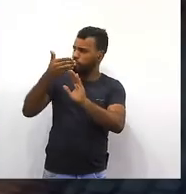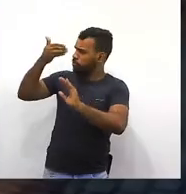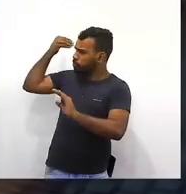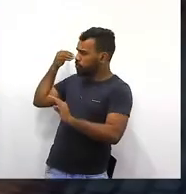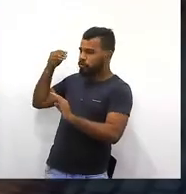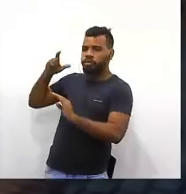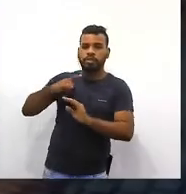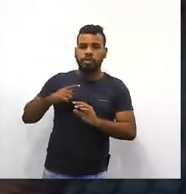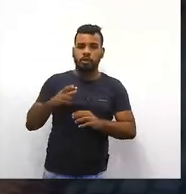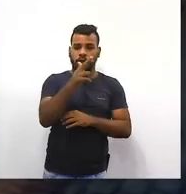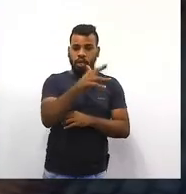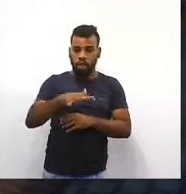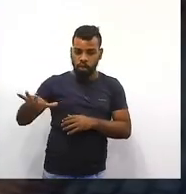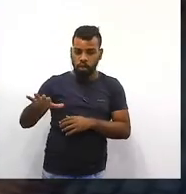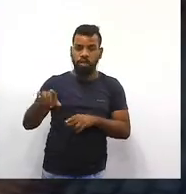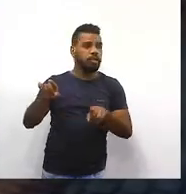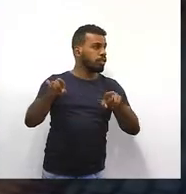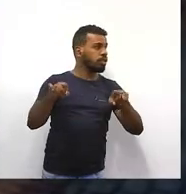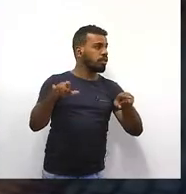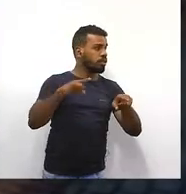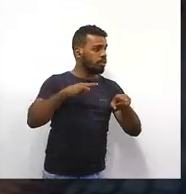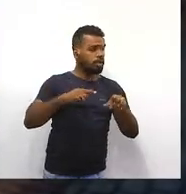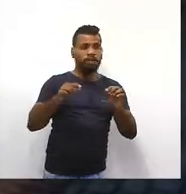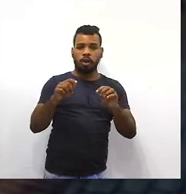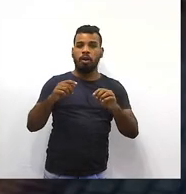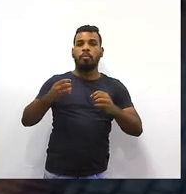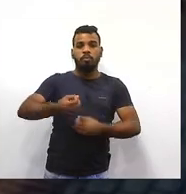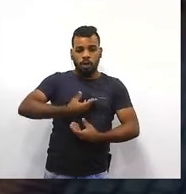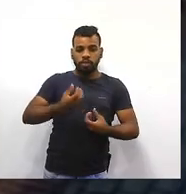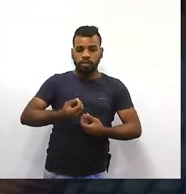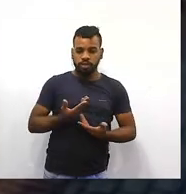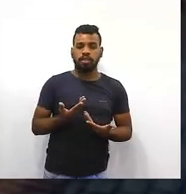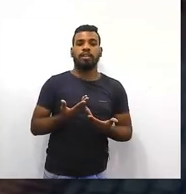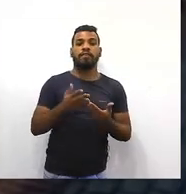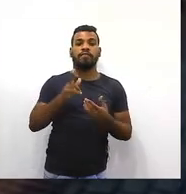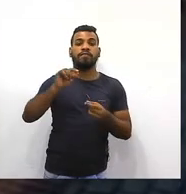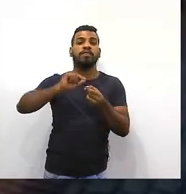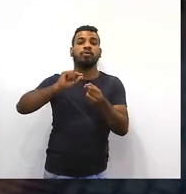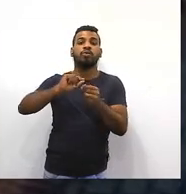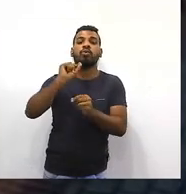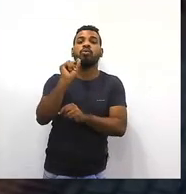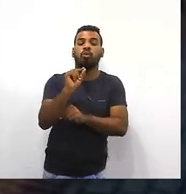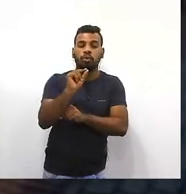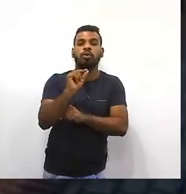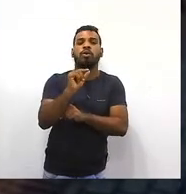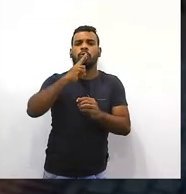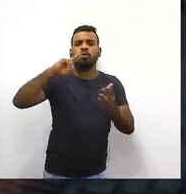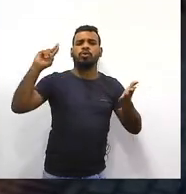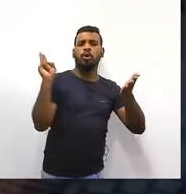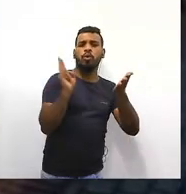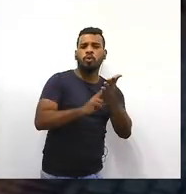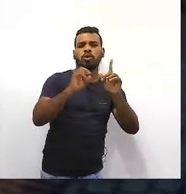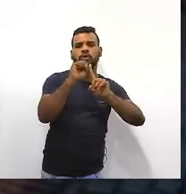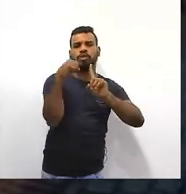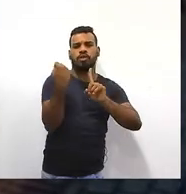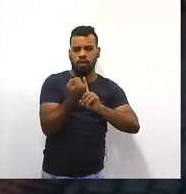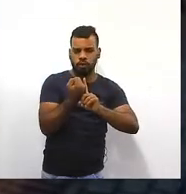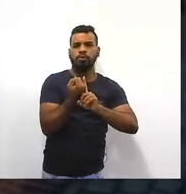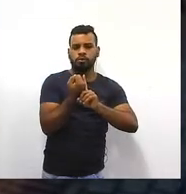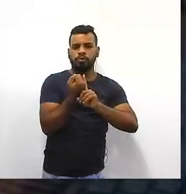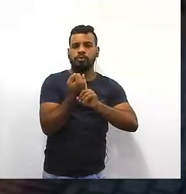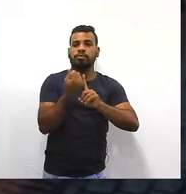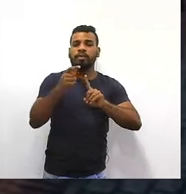o rio e nós temos a certeza de uma poesia que vai fazer uma denúncia social, né? Vai fazer